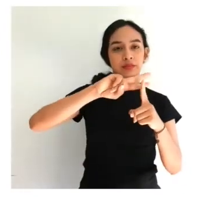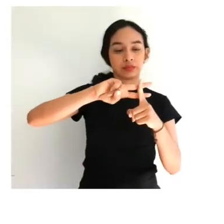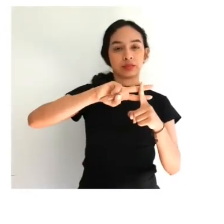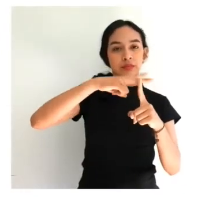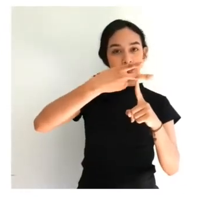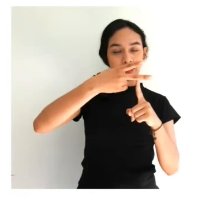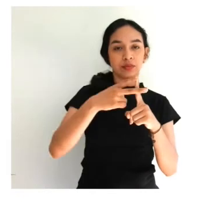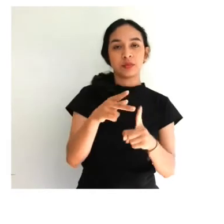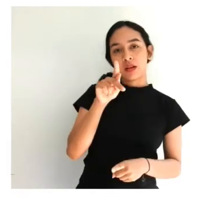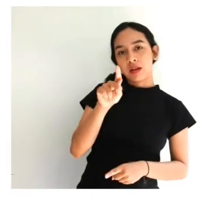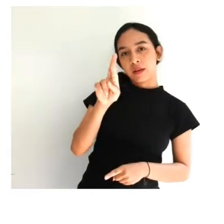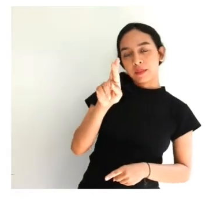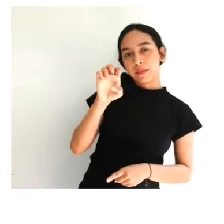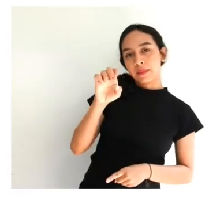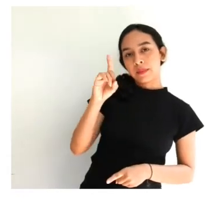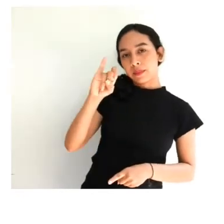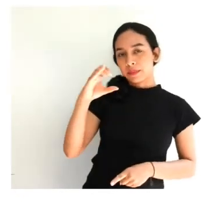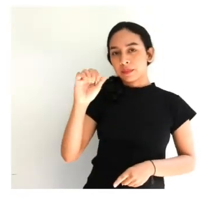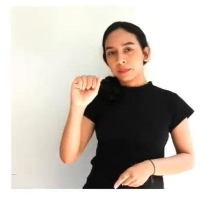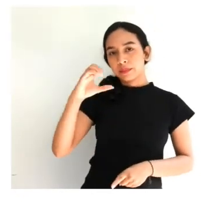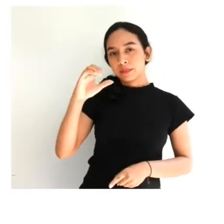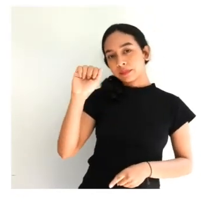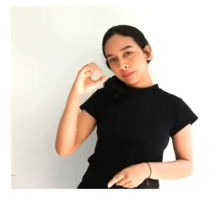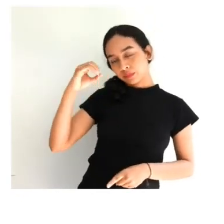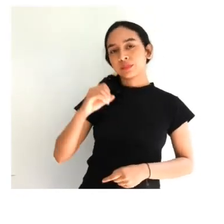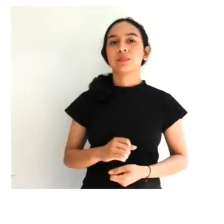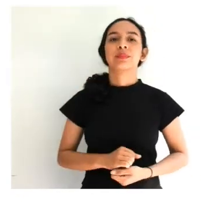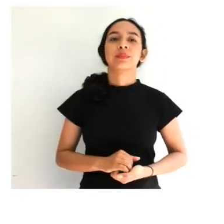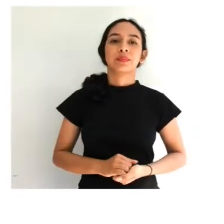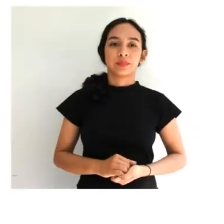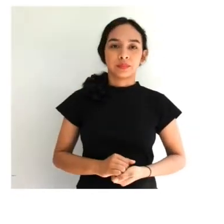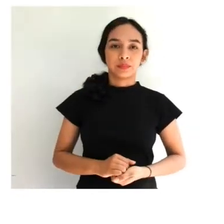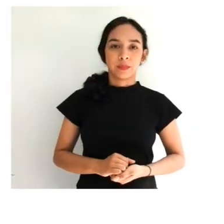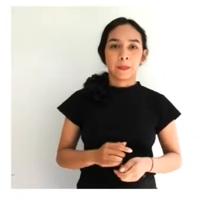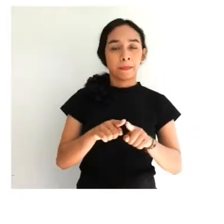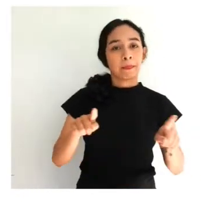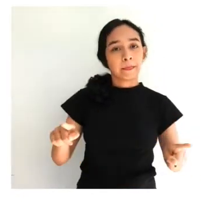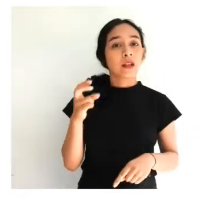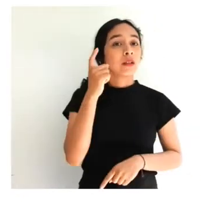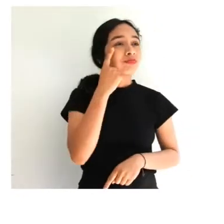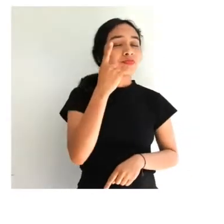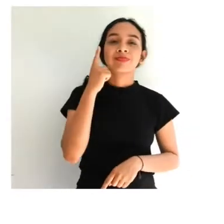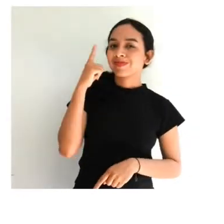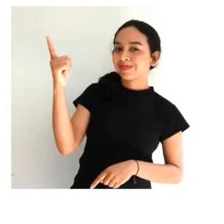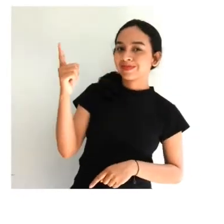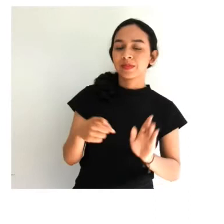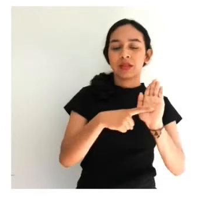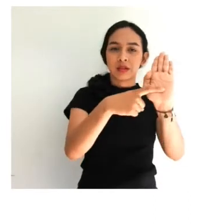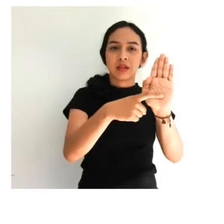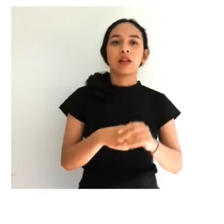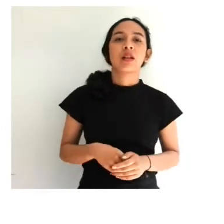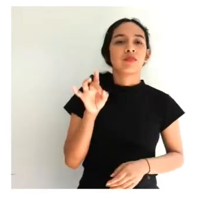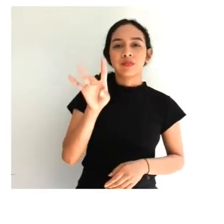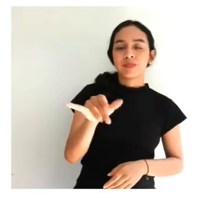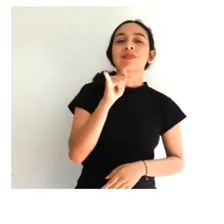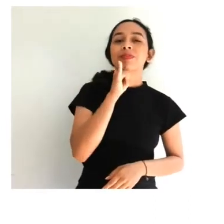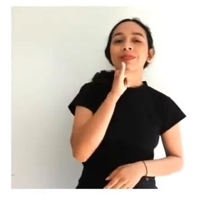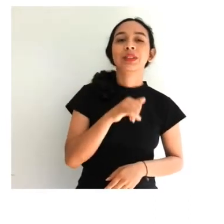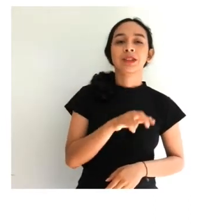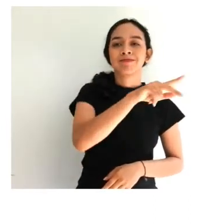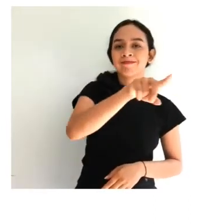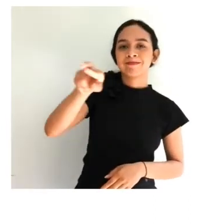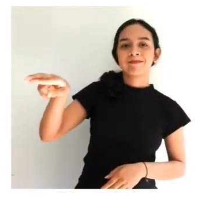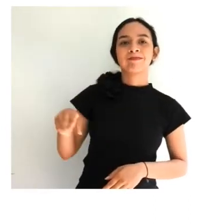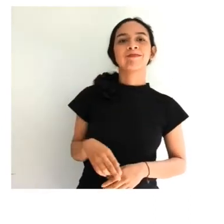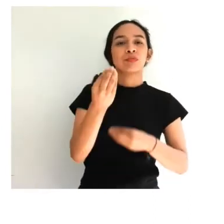também um objeto direto. Mas eu queria mostrar aqui apenas o exemplo para vocês de como ninfai